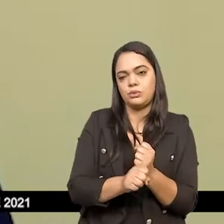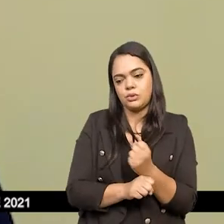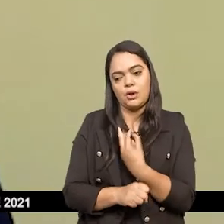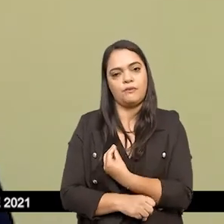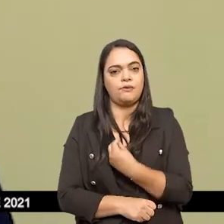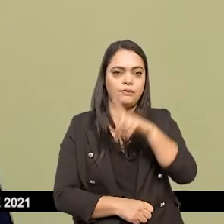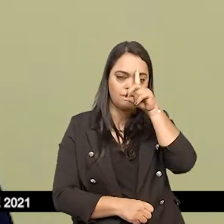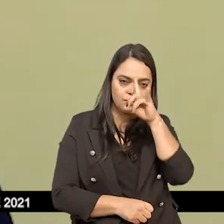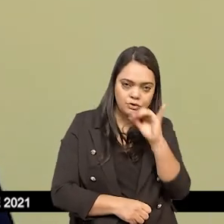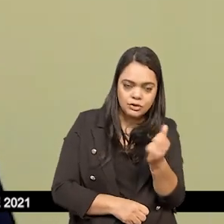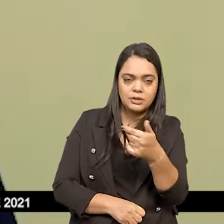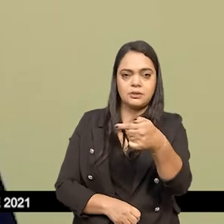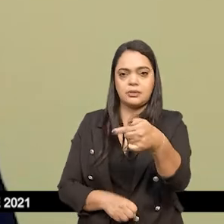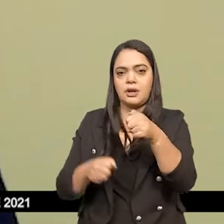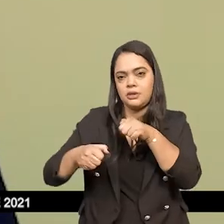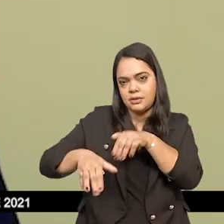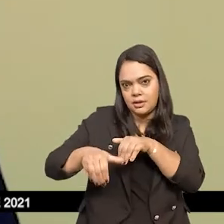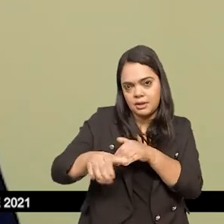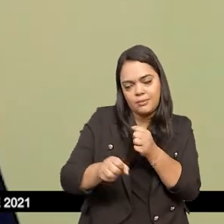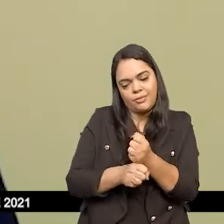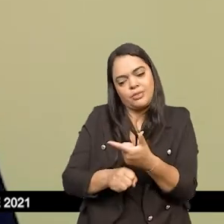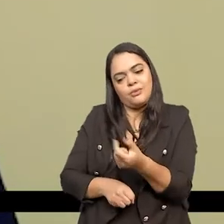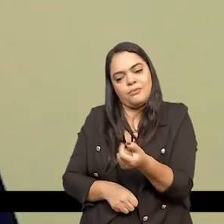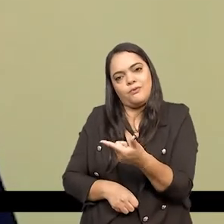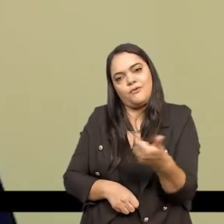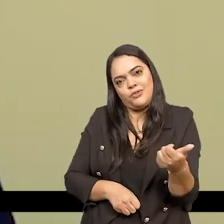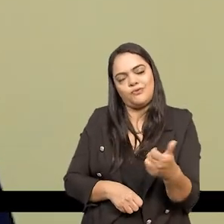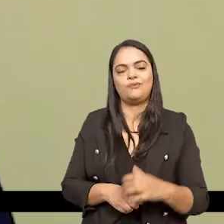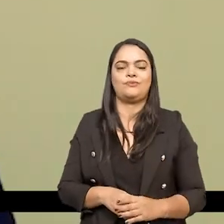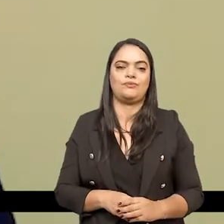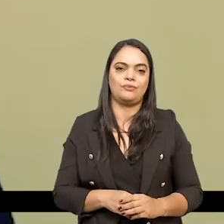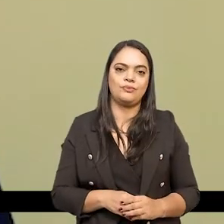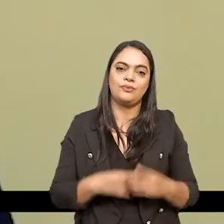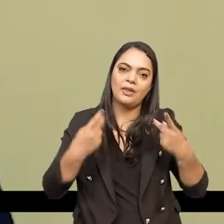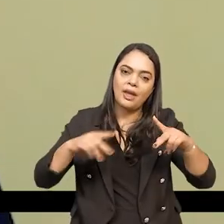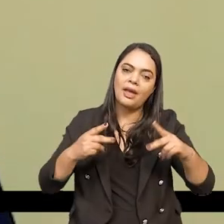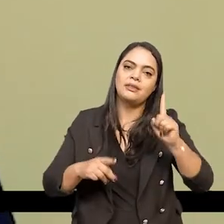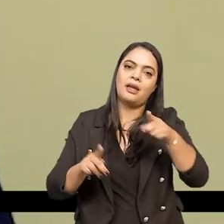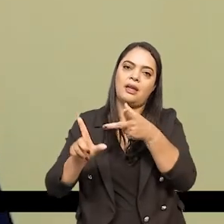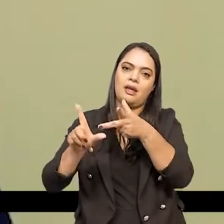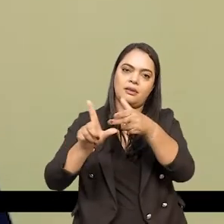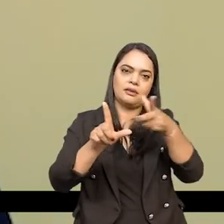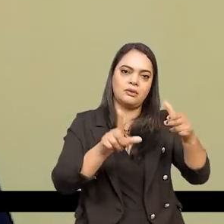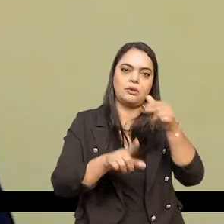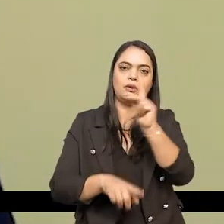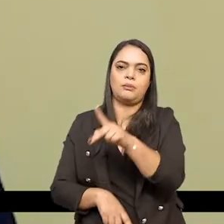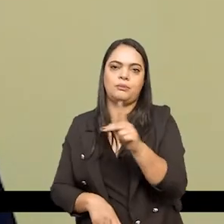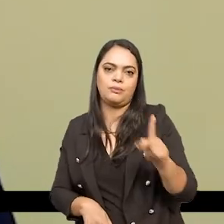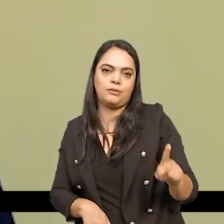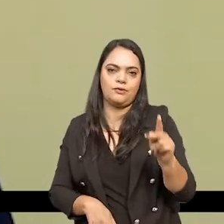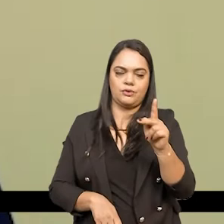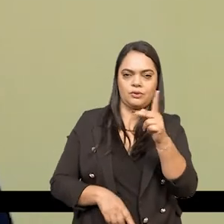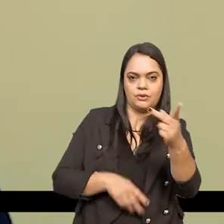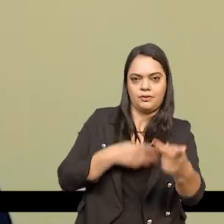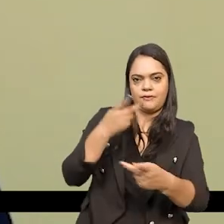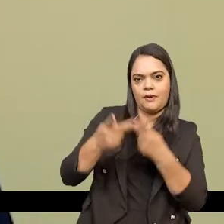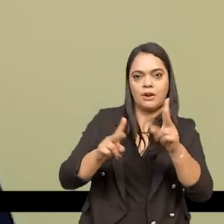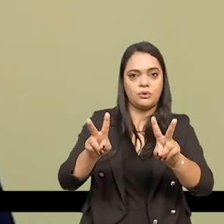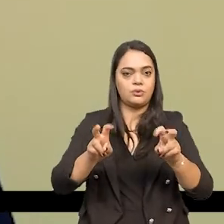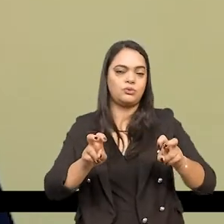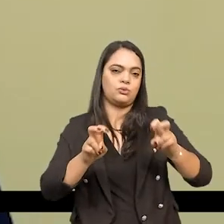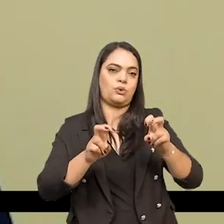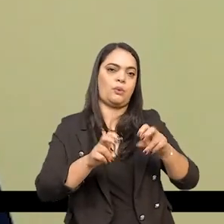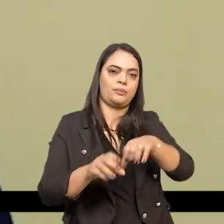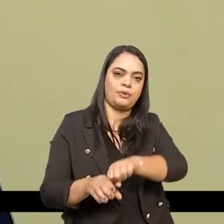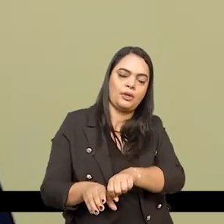dia 7 de setembro de 2021 e esta é a série Professores Falam sobre as